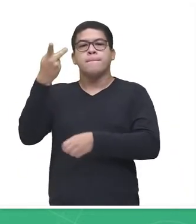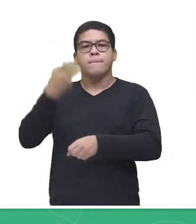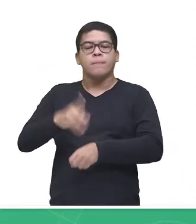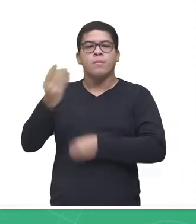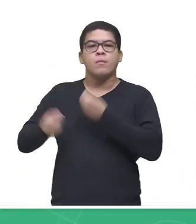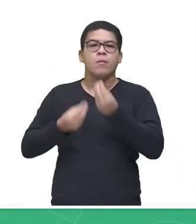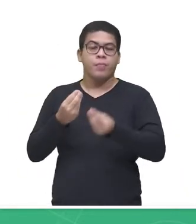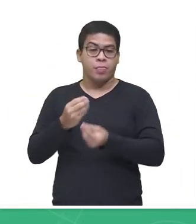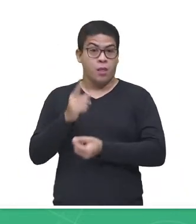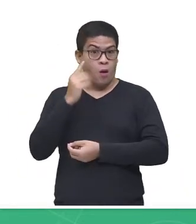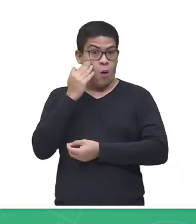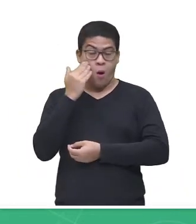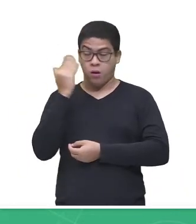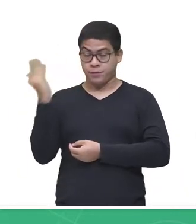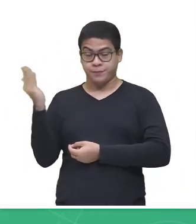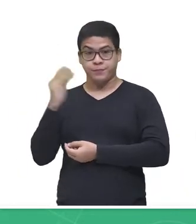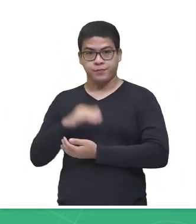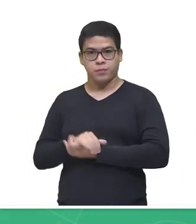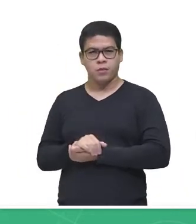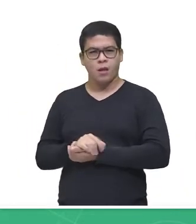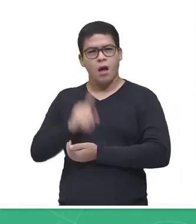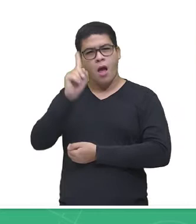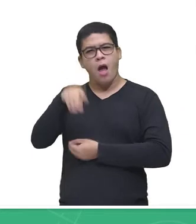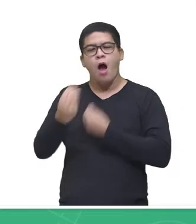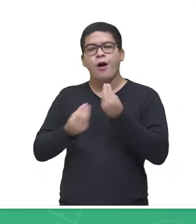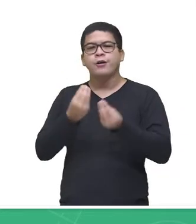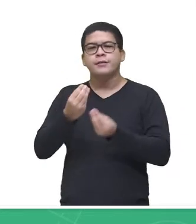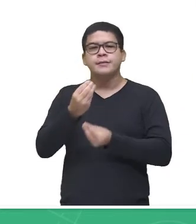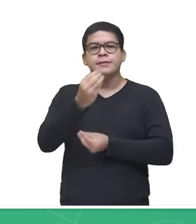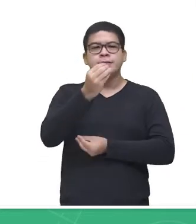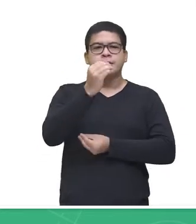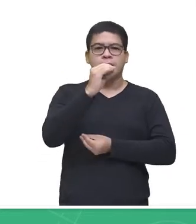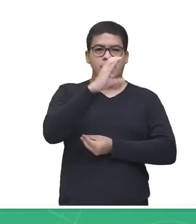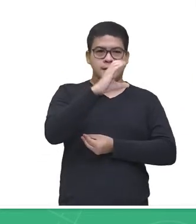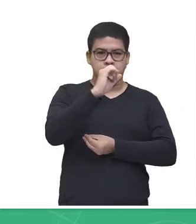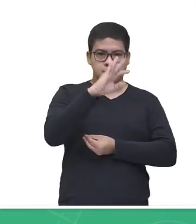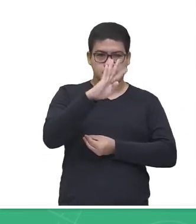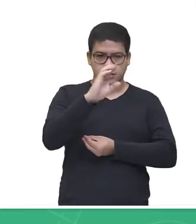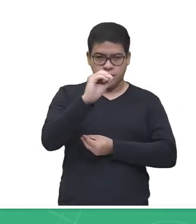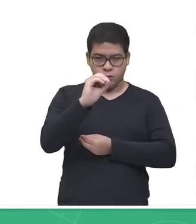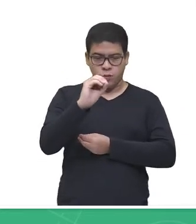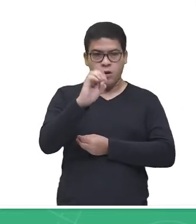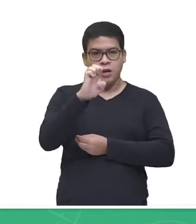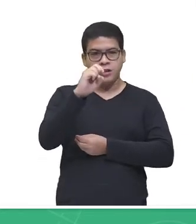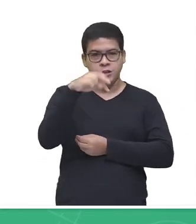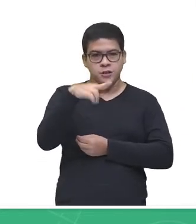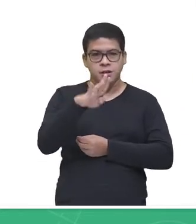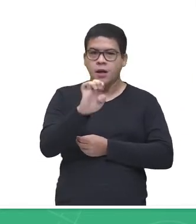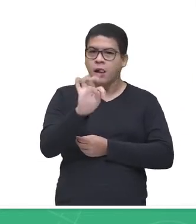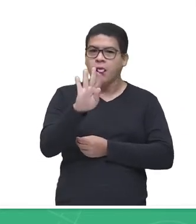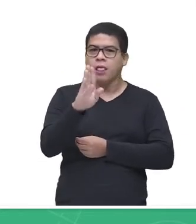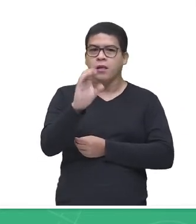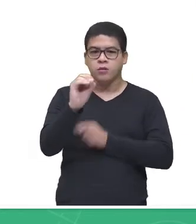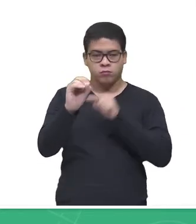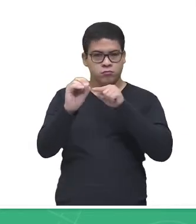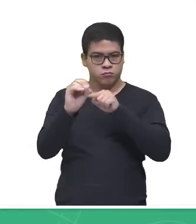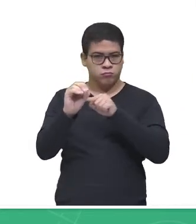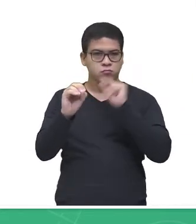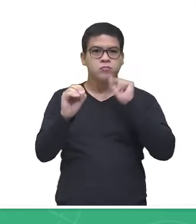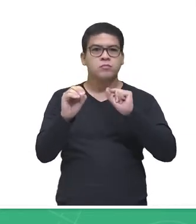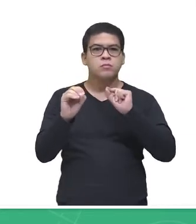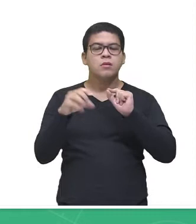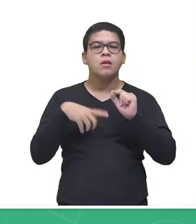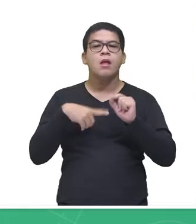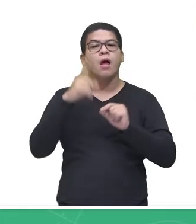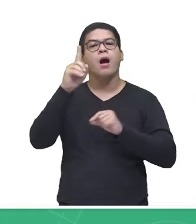primeira delas é o citoesqueleto. O citoesqueleto, ele vai conferir o movimento às células, além do formato das células